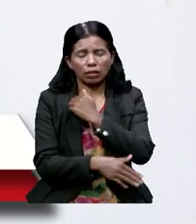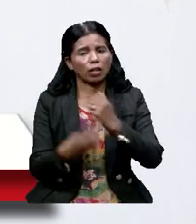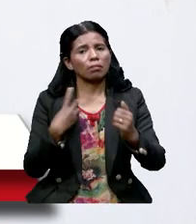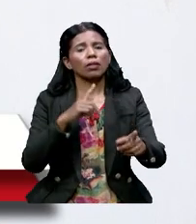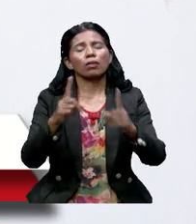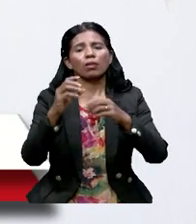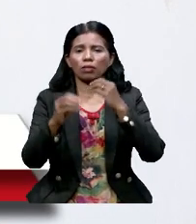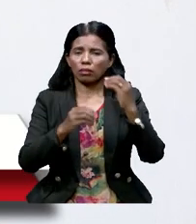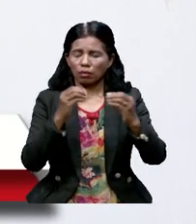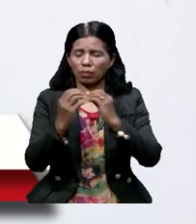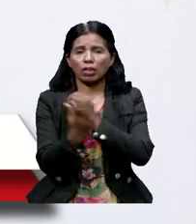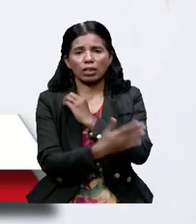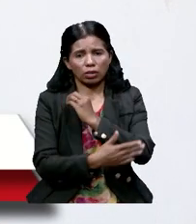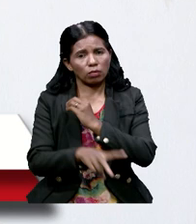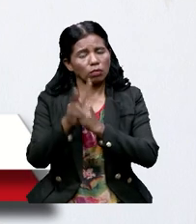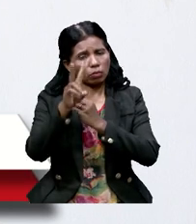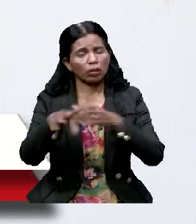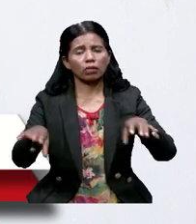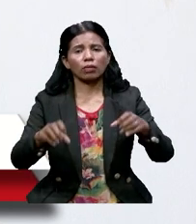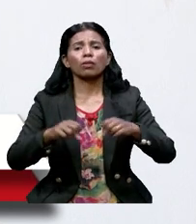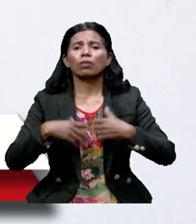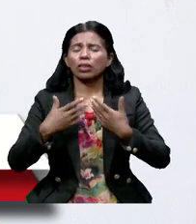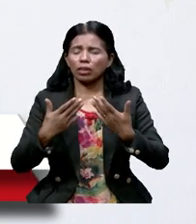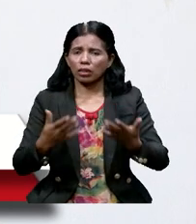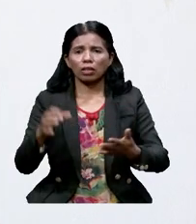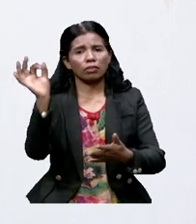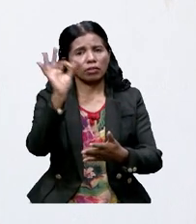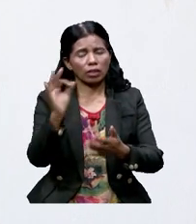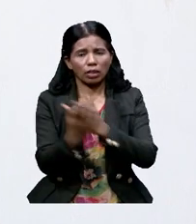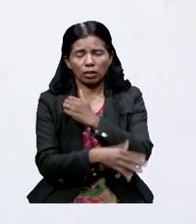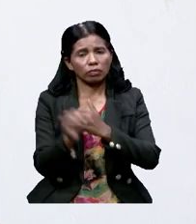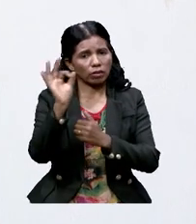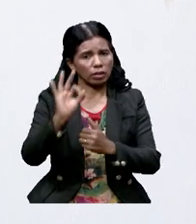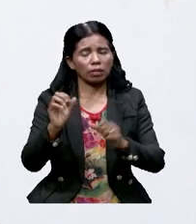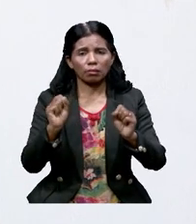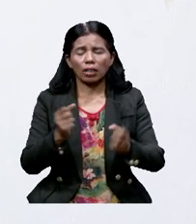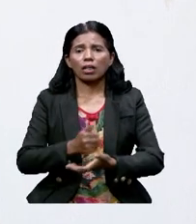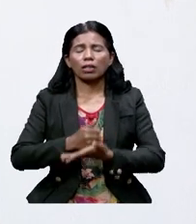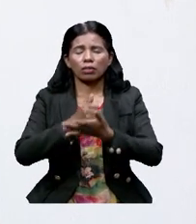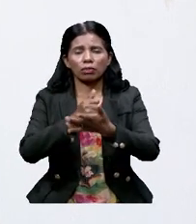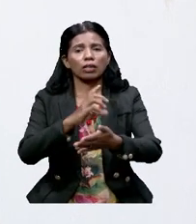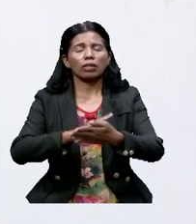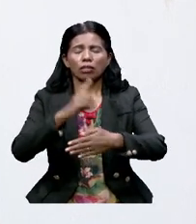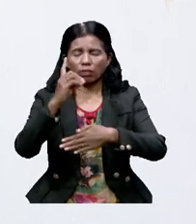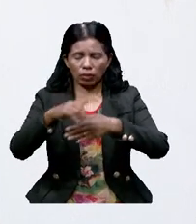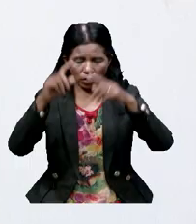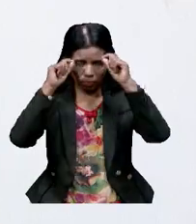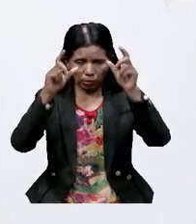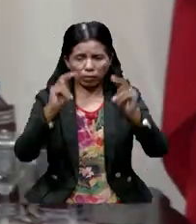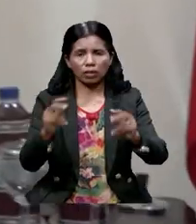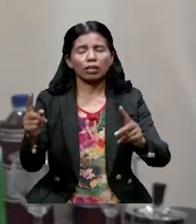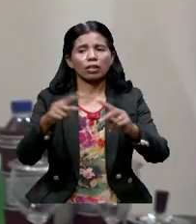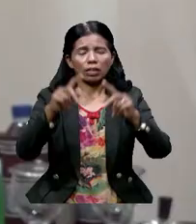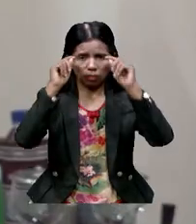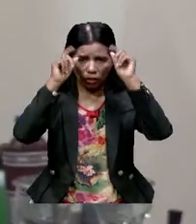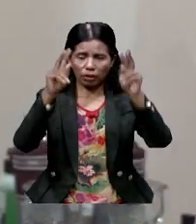ao relação nação rua nian, ou insa, França bela apoio ao desenvolvimento Timor nian, ba ia parte saída de nebe Timor-Leste precisa.